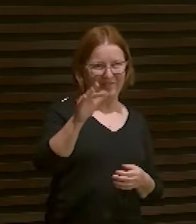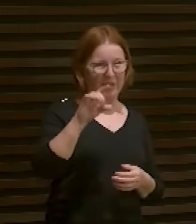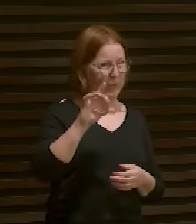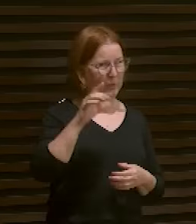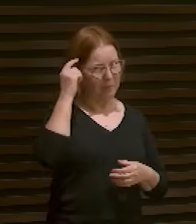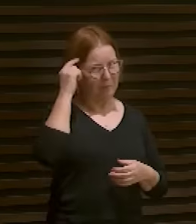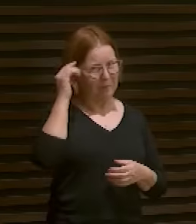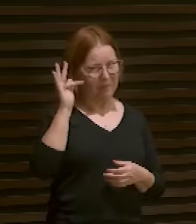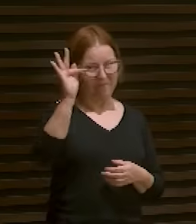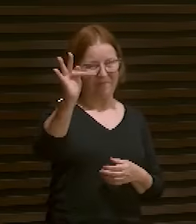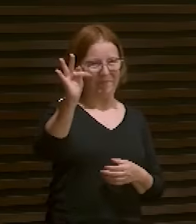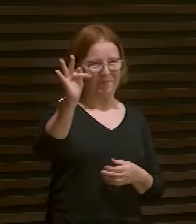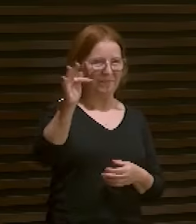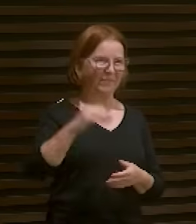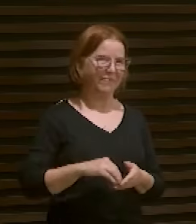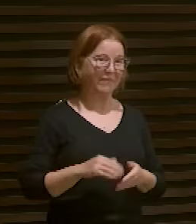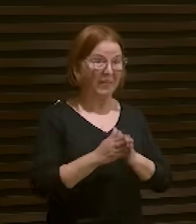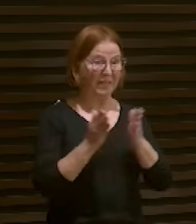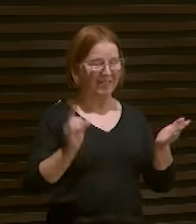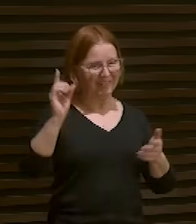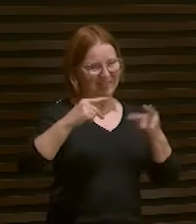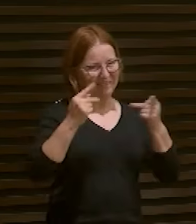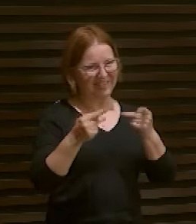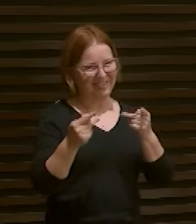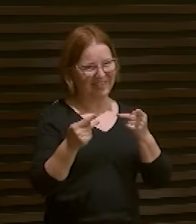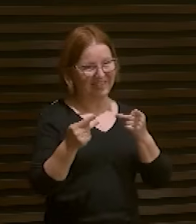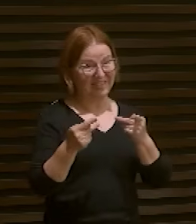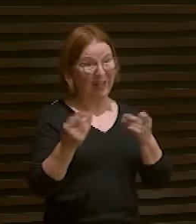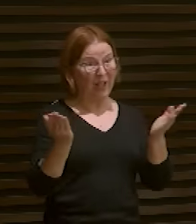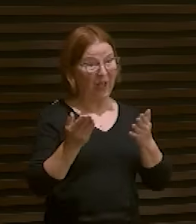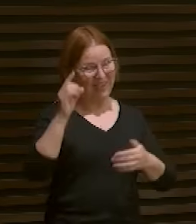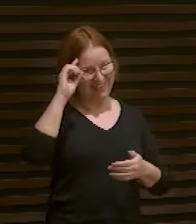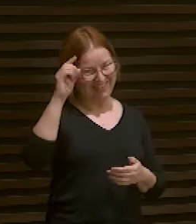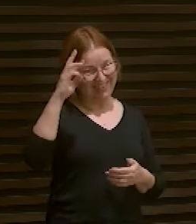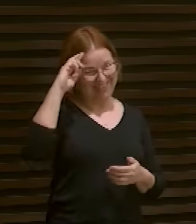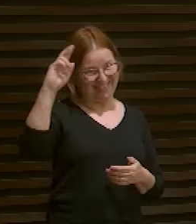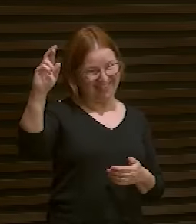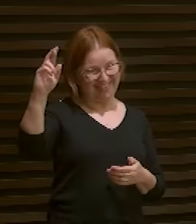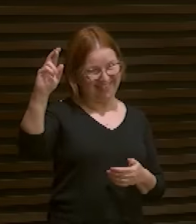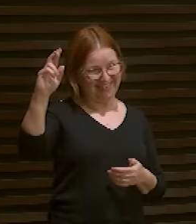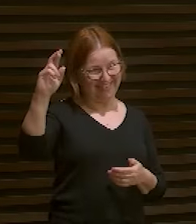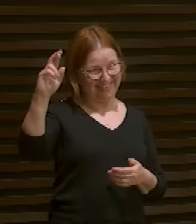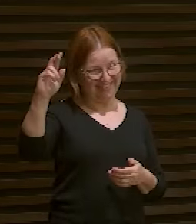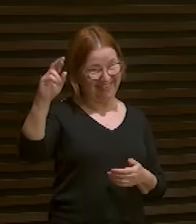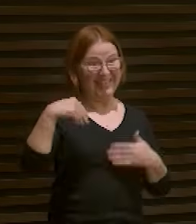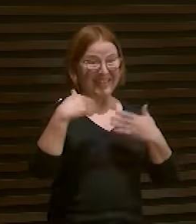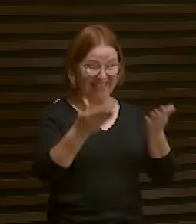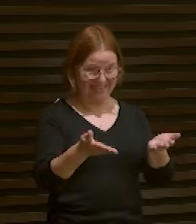amanhã. A Bíblia diz: hoje é o dia que o Senhor vos